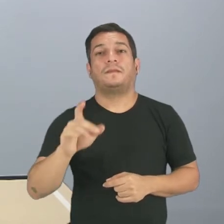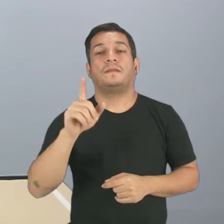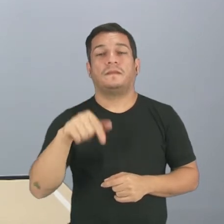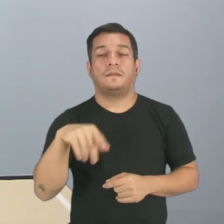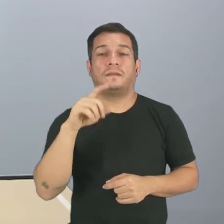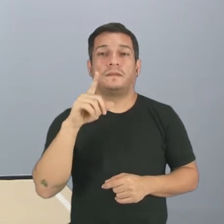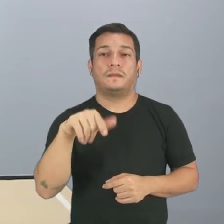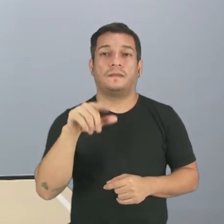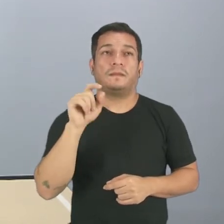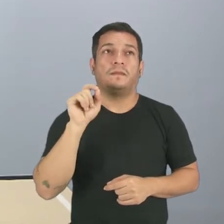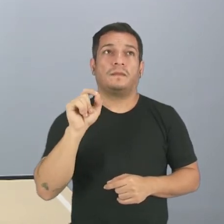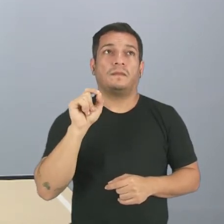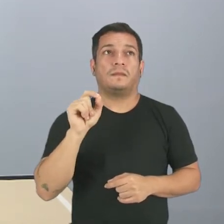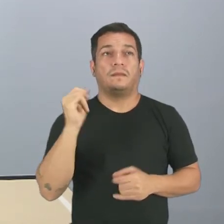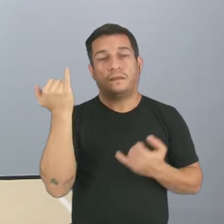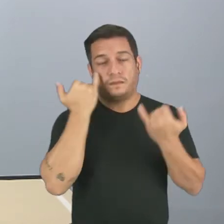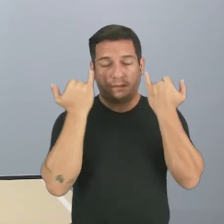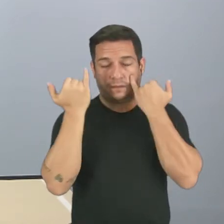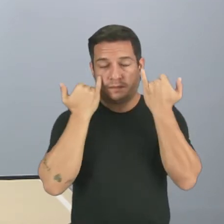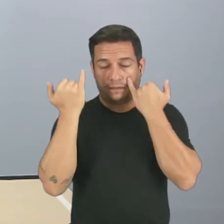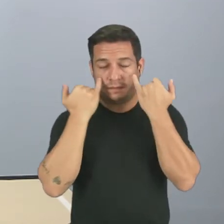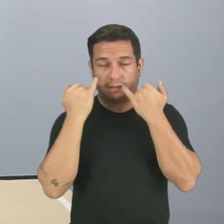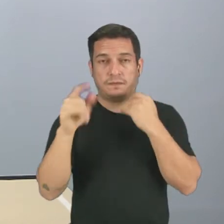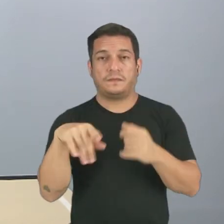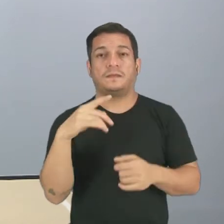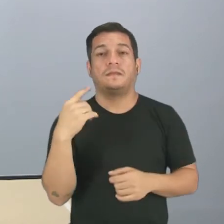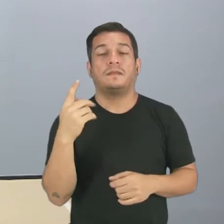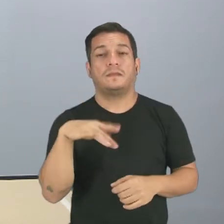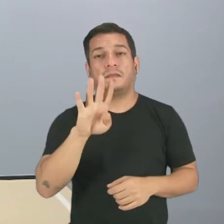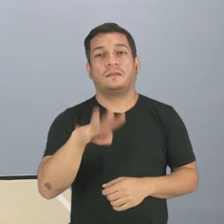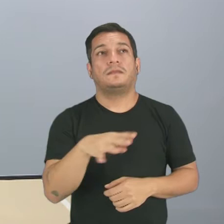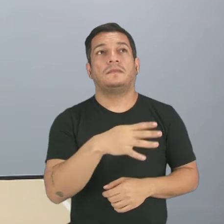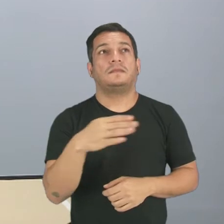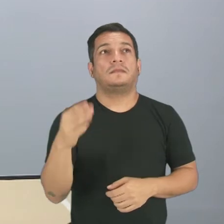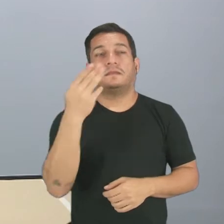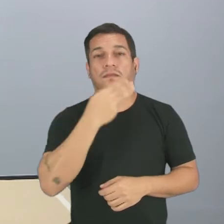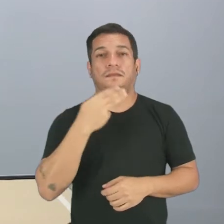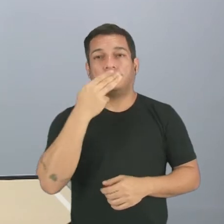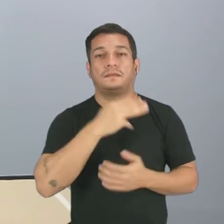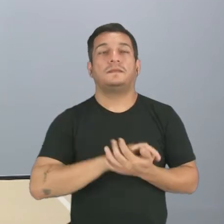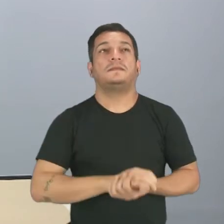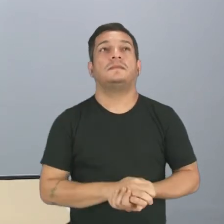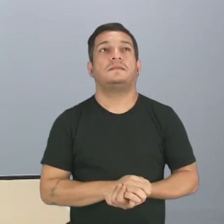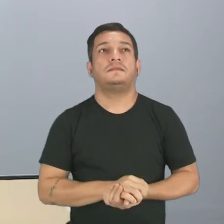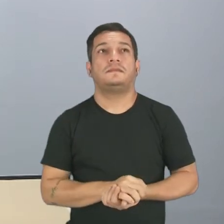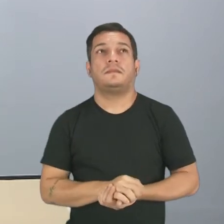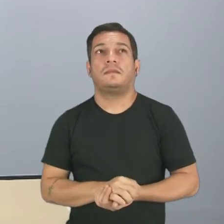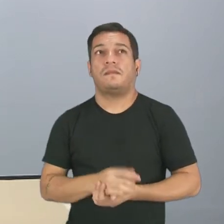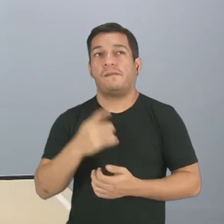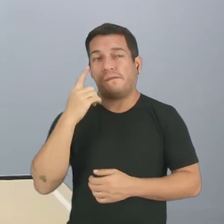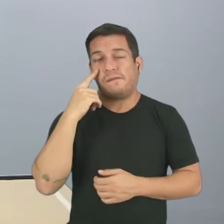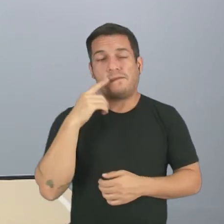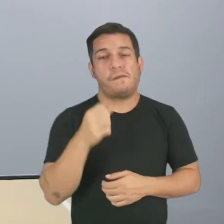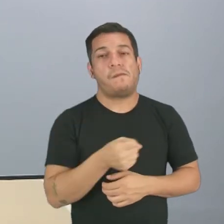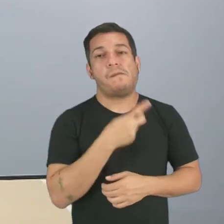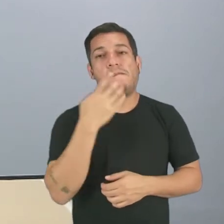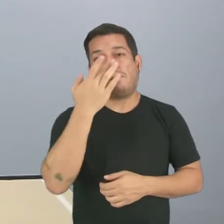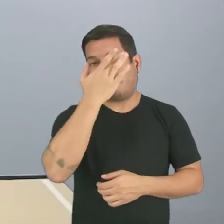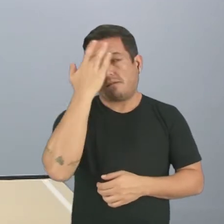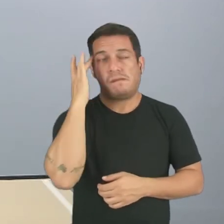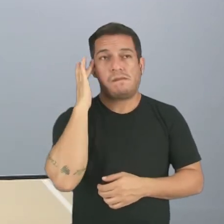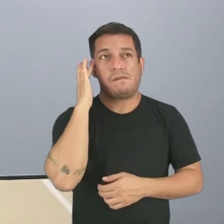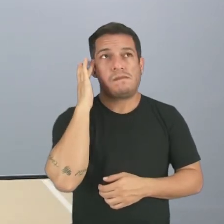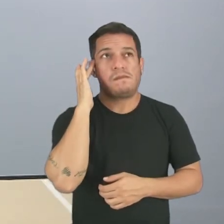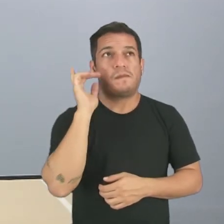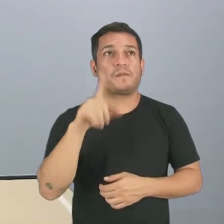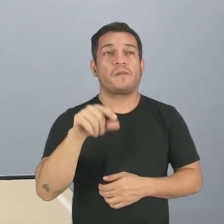são exatamente as informações da nossa tabela de doces? A quantidade de pessoas